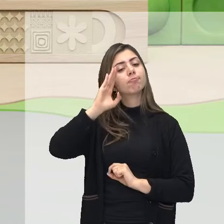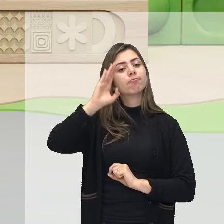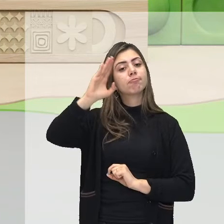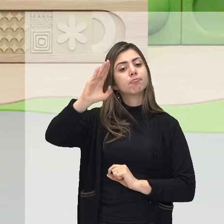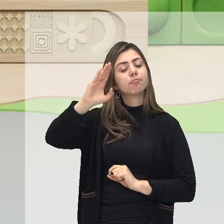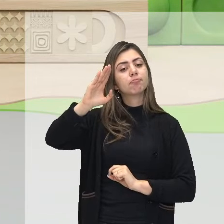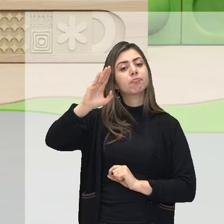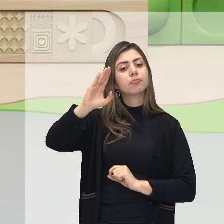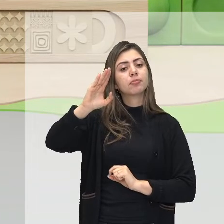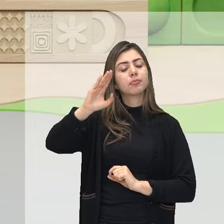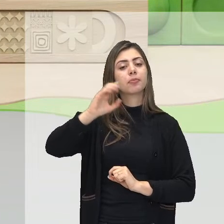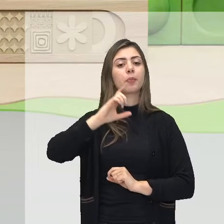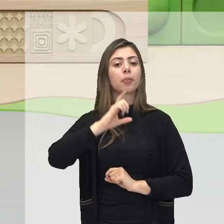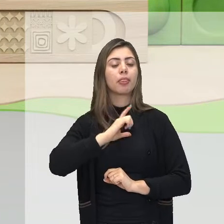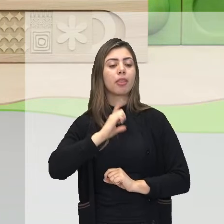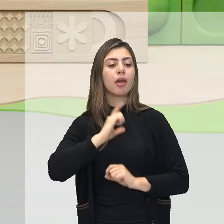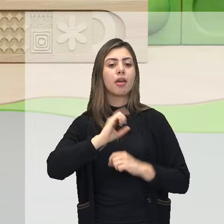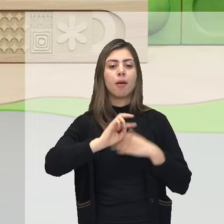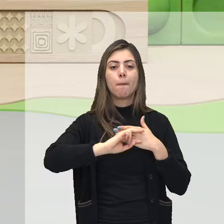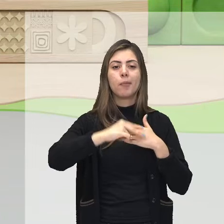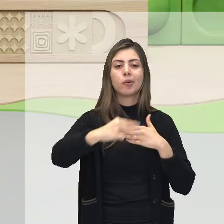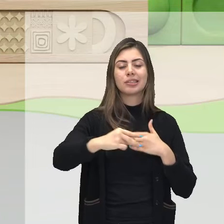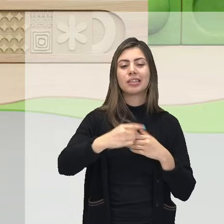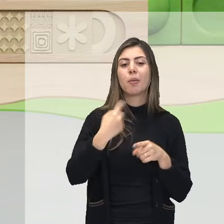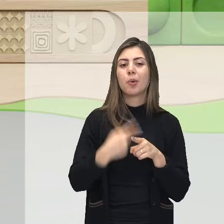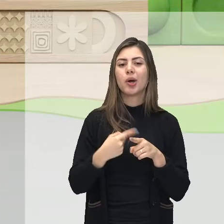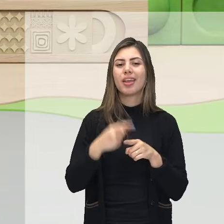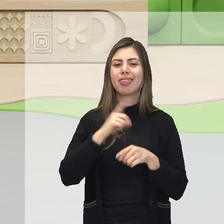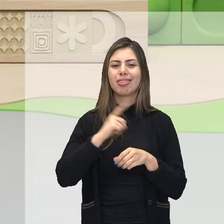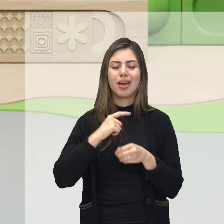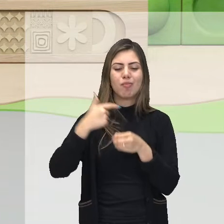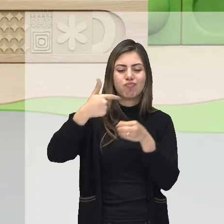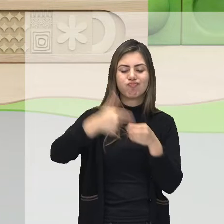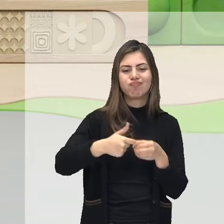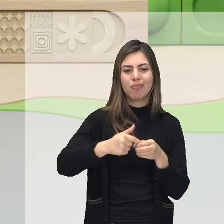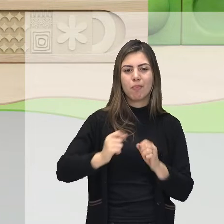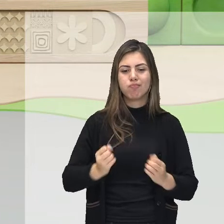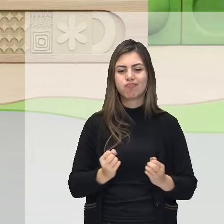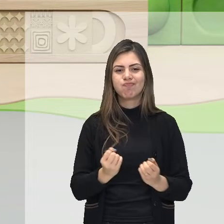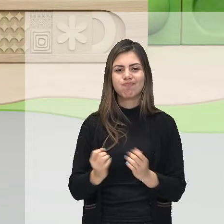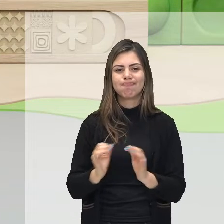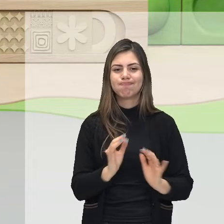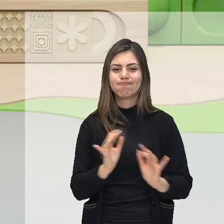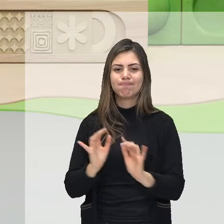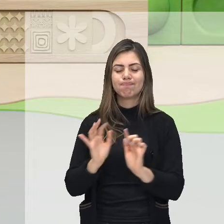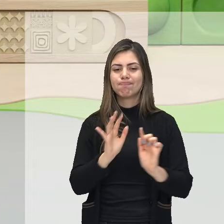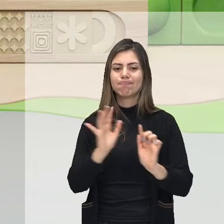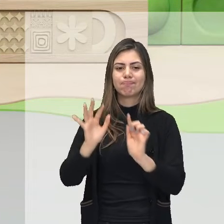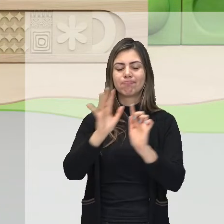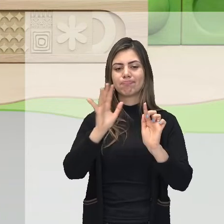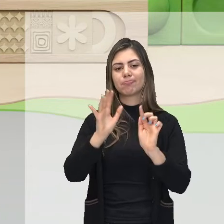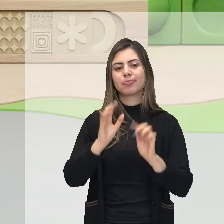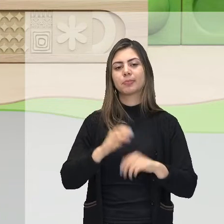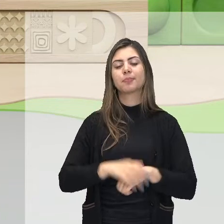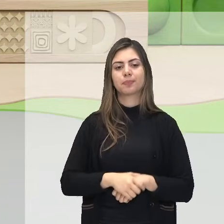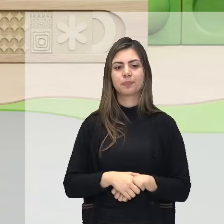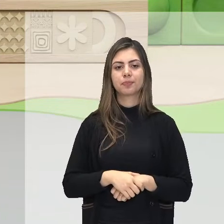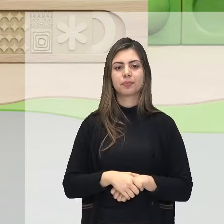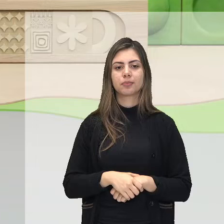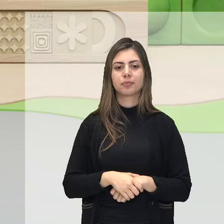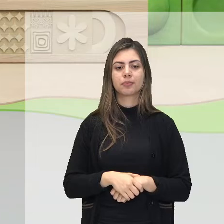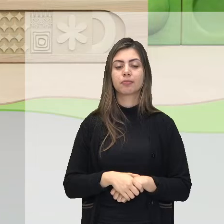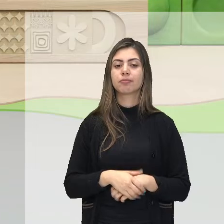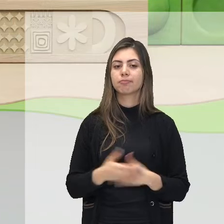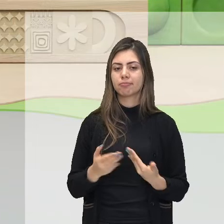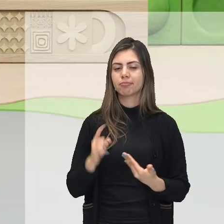principal consequência da combustão, né, dos combustíveis, da queima dos combustíveis fósseis, né,